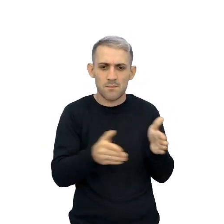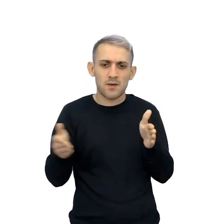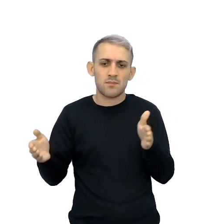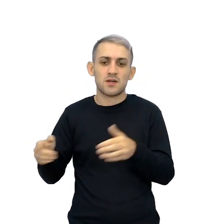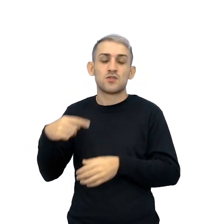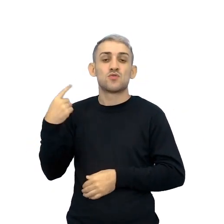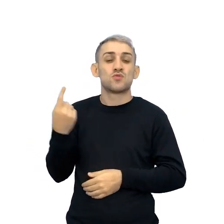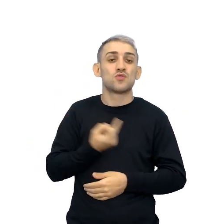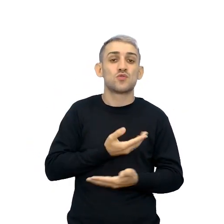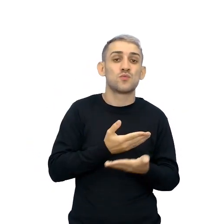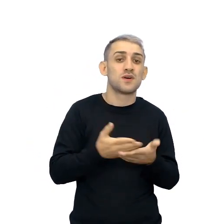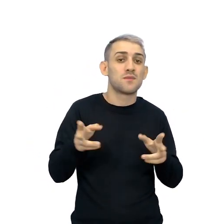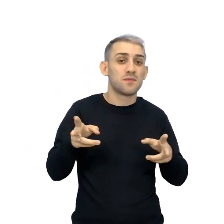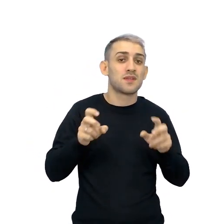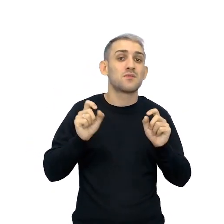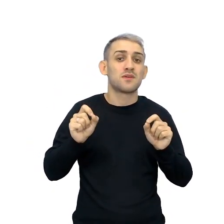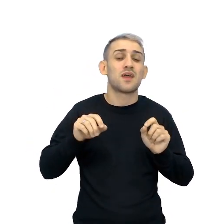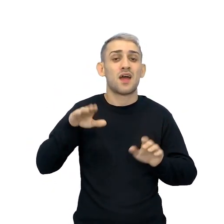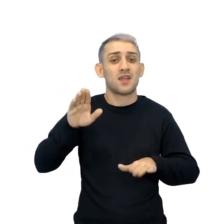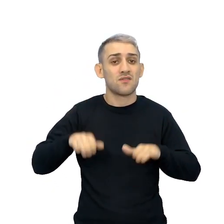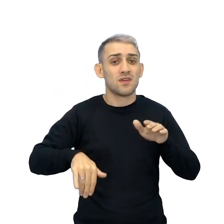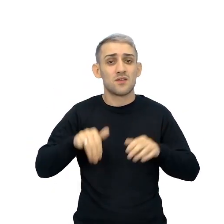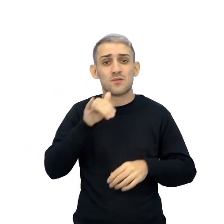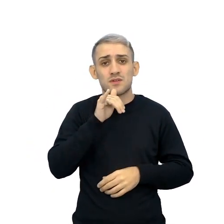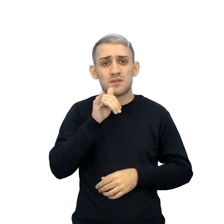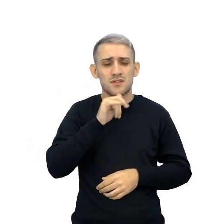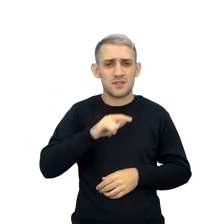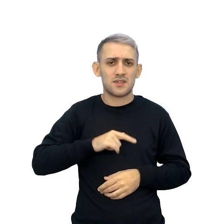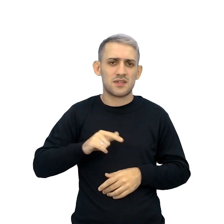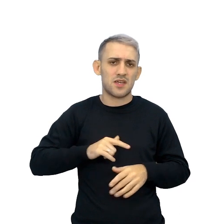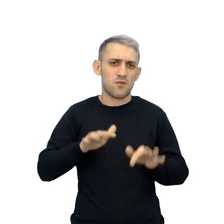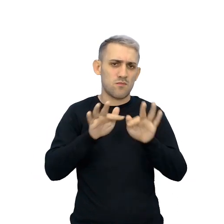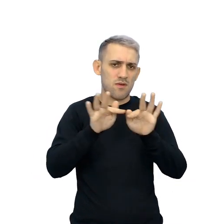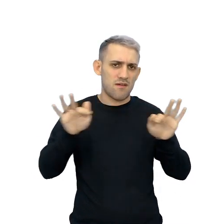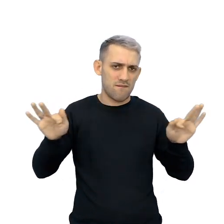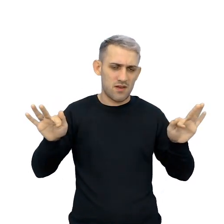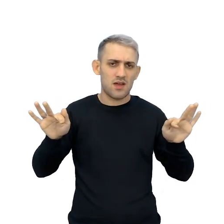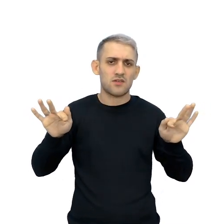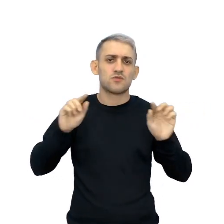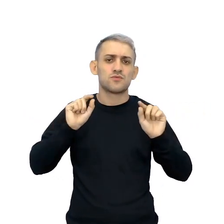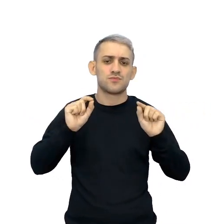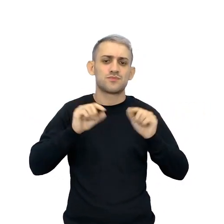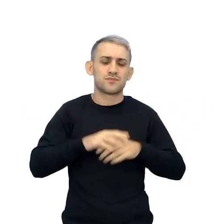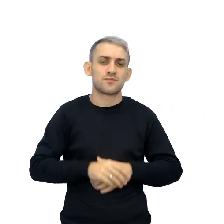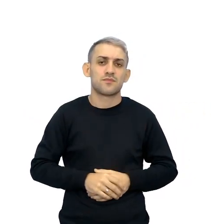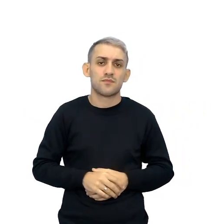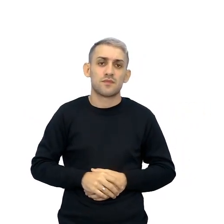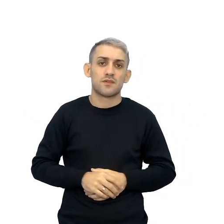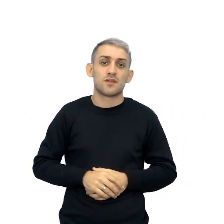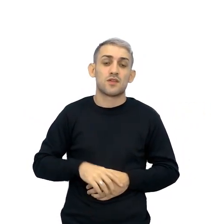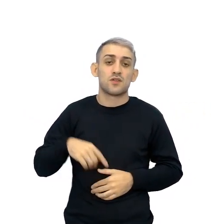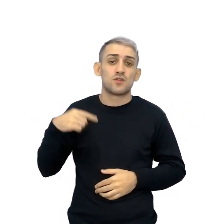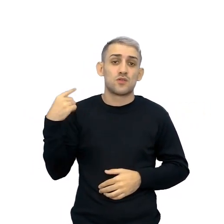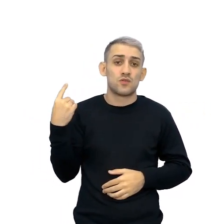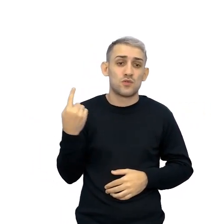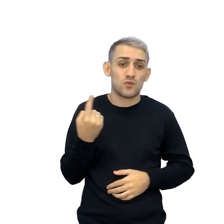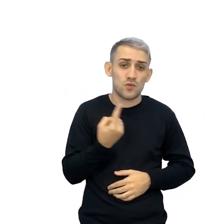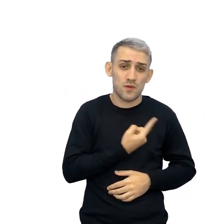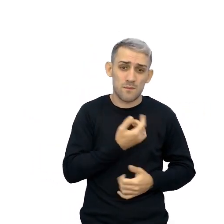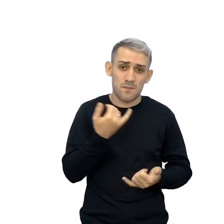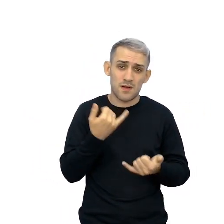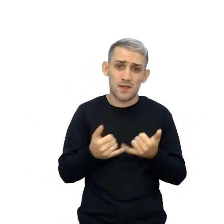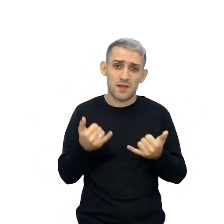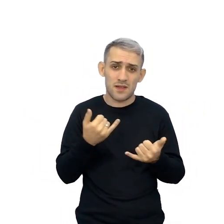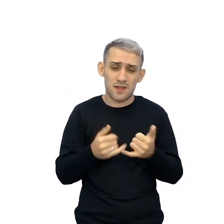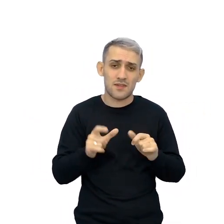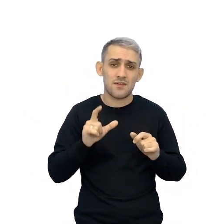vai percebendo que muitas vezes, trazendo até uma frase que você usou na formação, Valdir, a gente vai propiciando situações